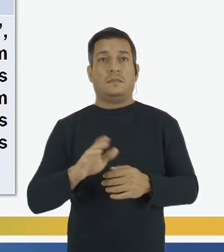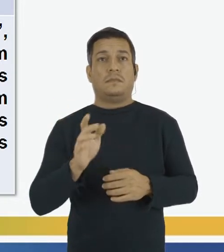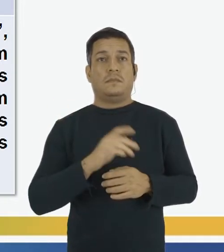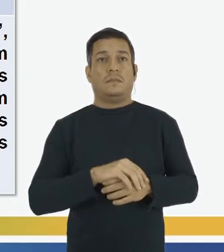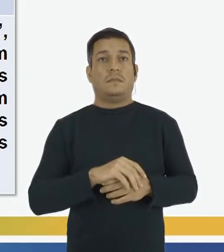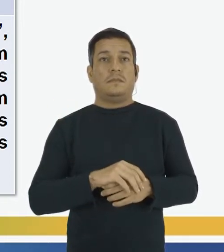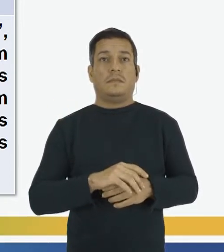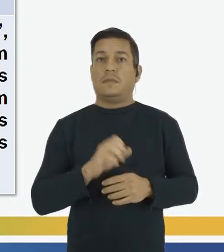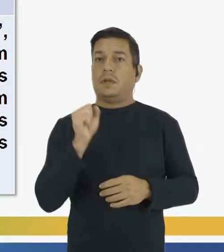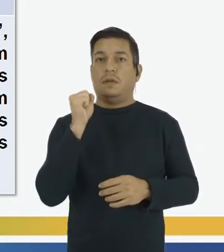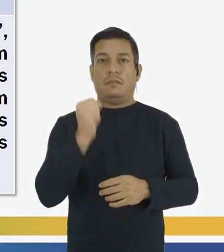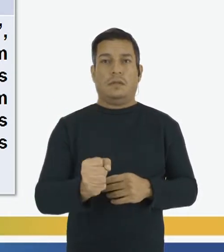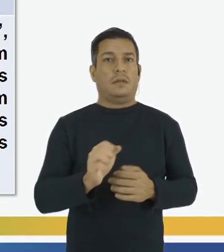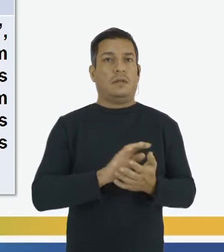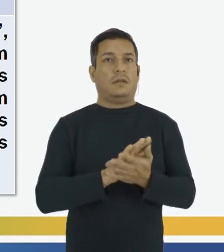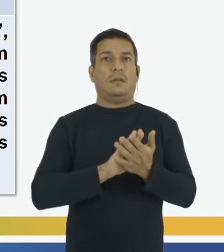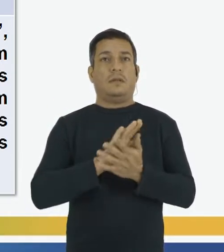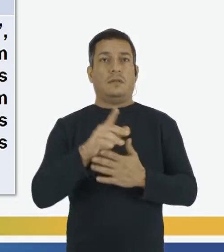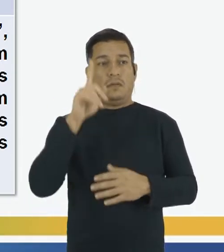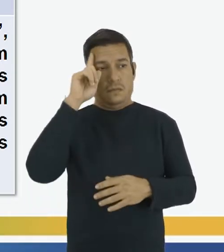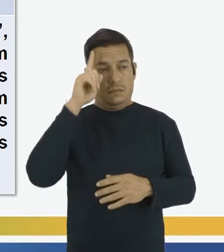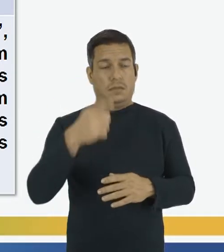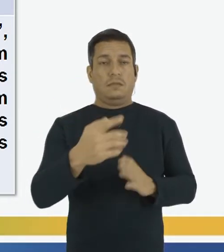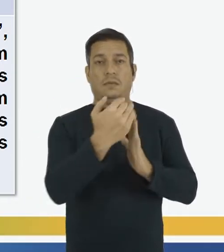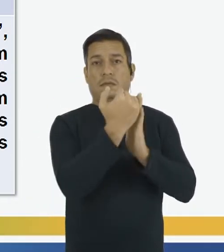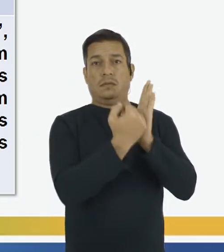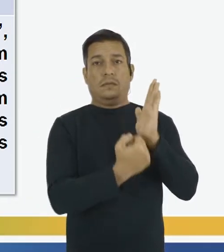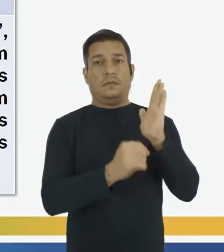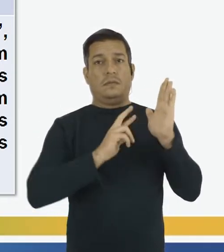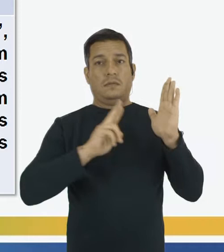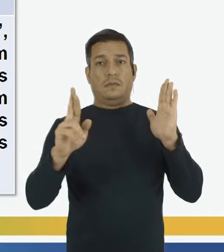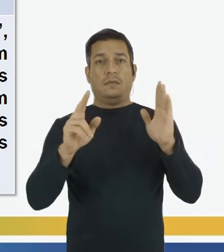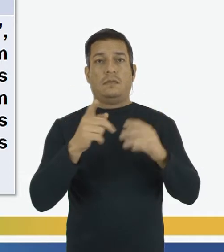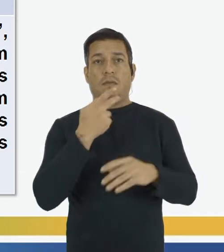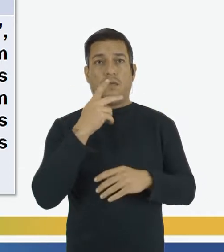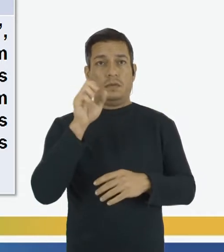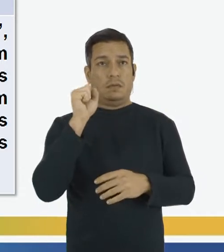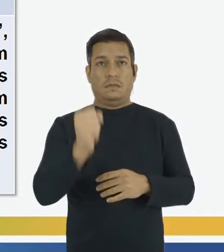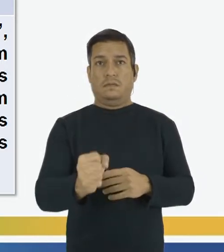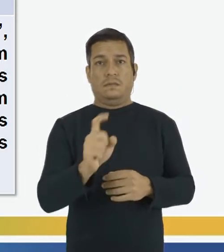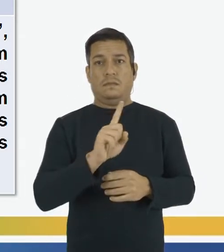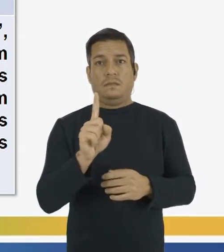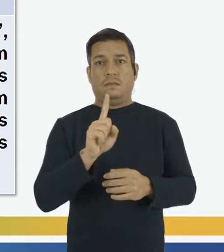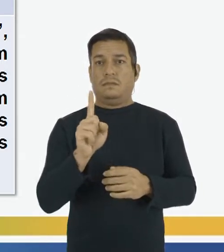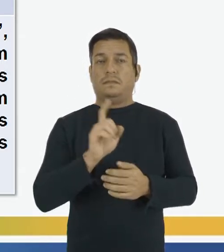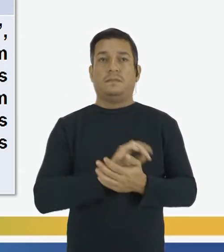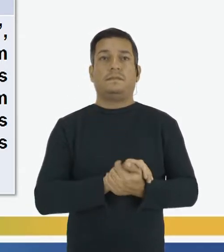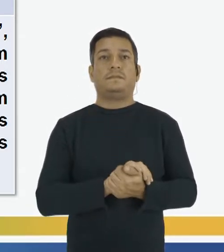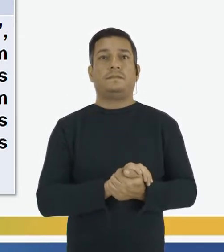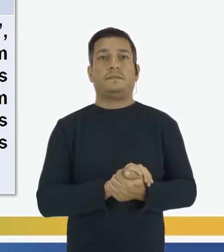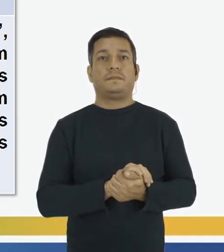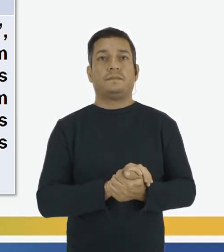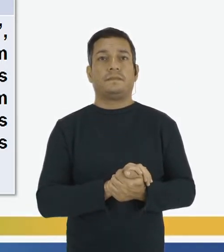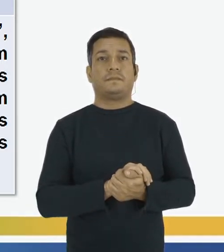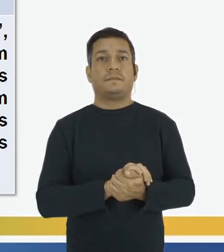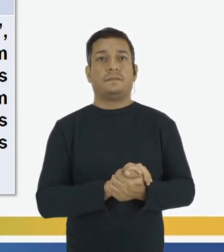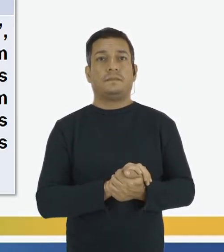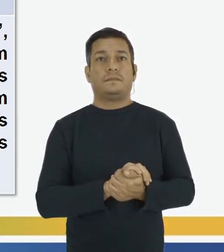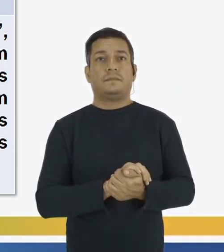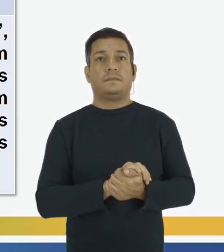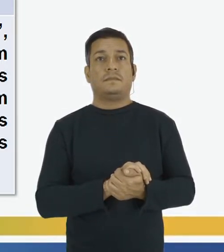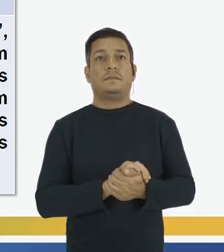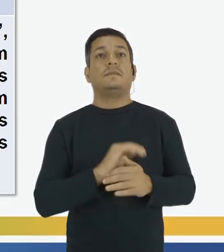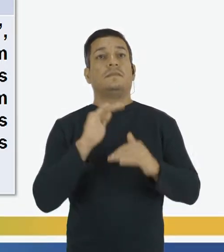matar. O mandamento religioso, ele diz não matarás. E a evolução